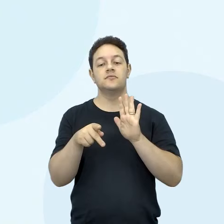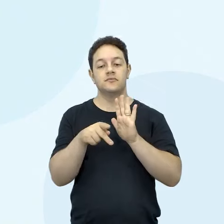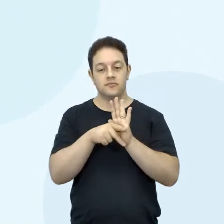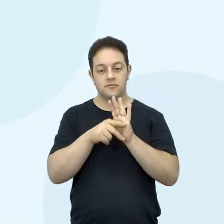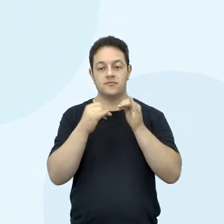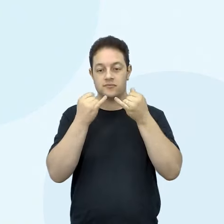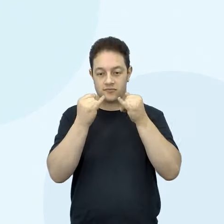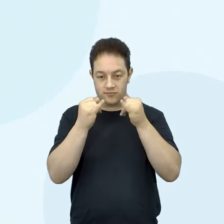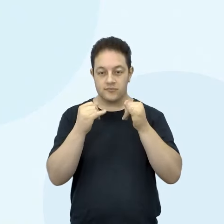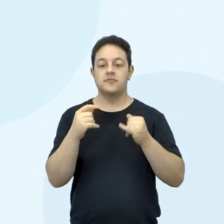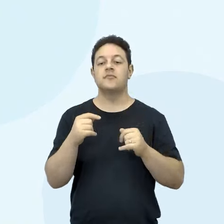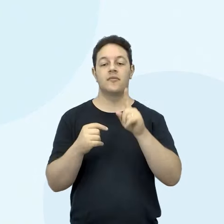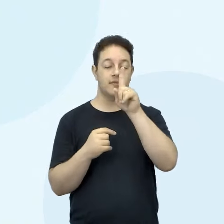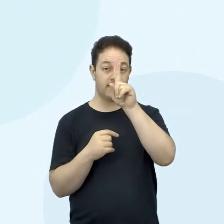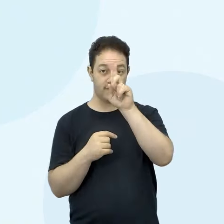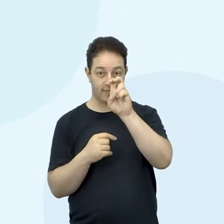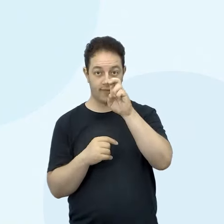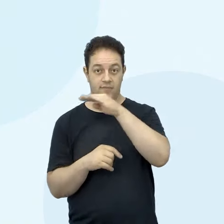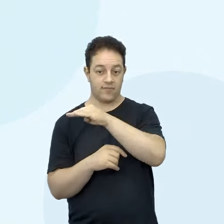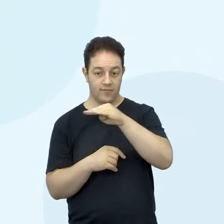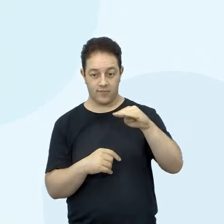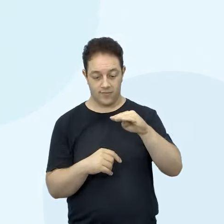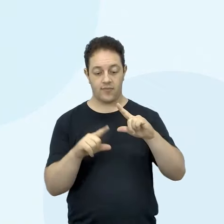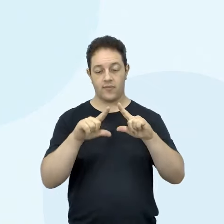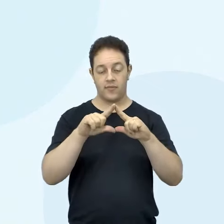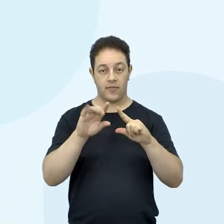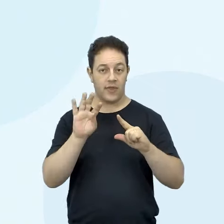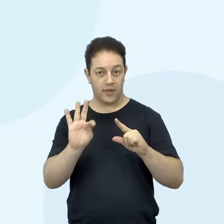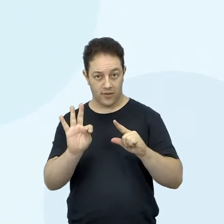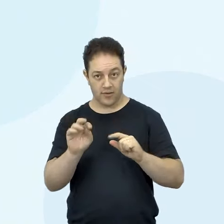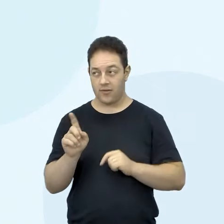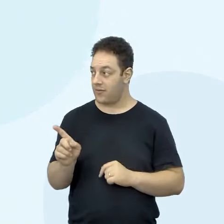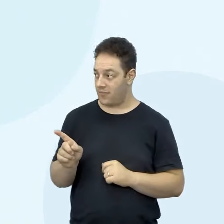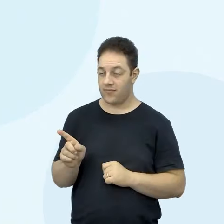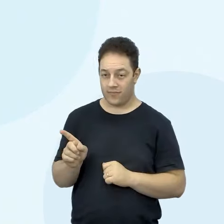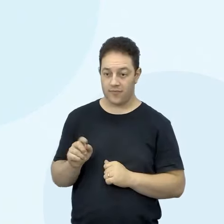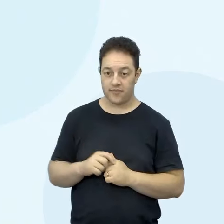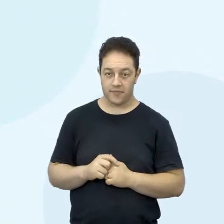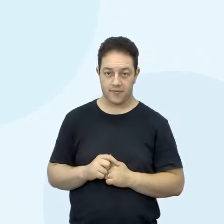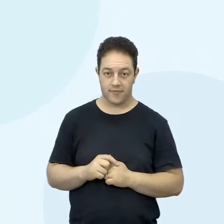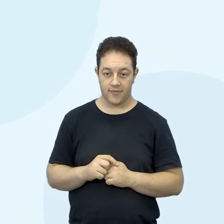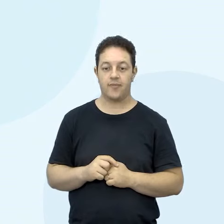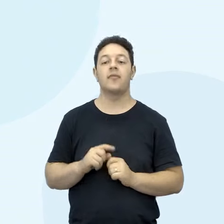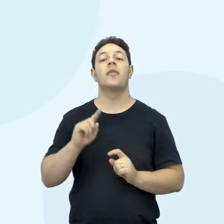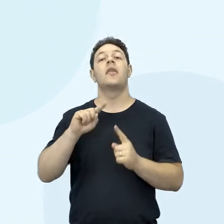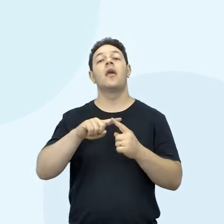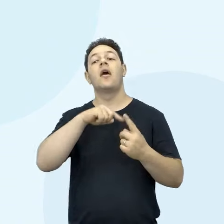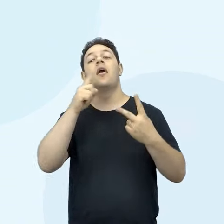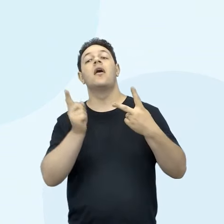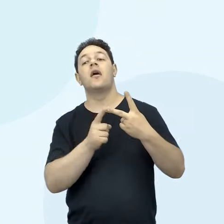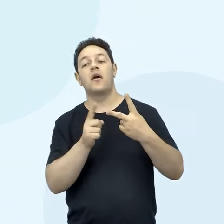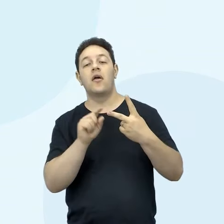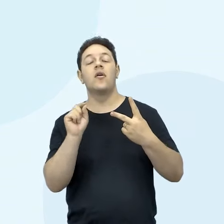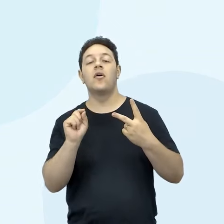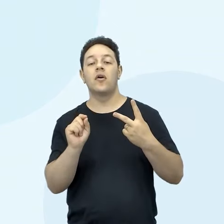da luminosidade da lâmpada incandescente é 15 ΔT. Já na outra expressão, eu